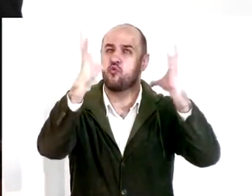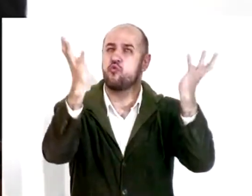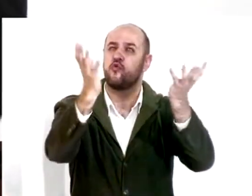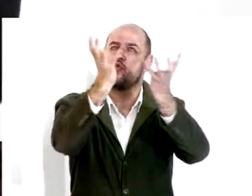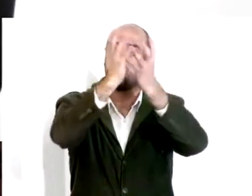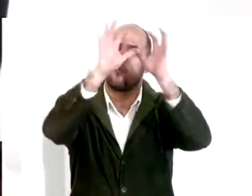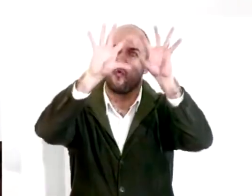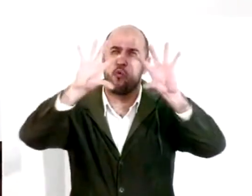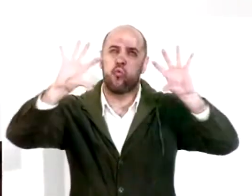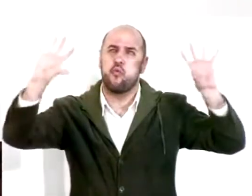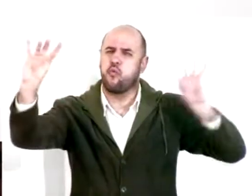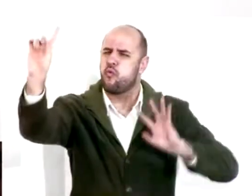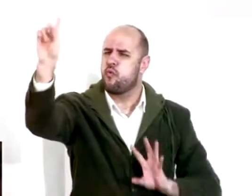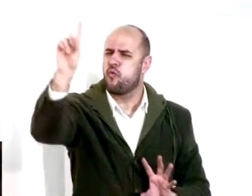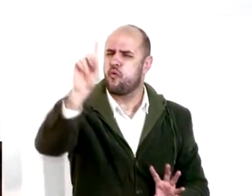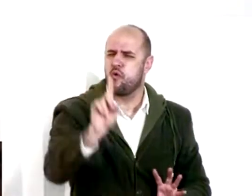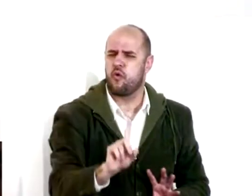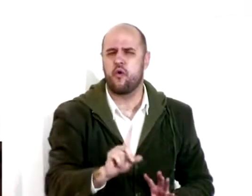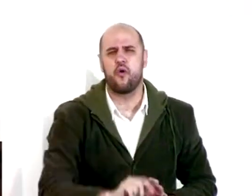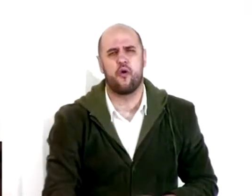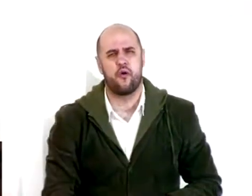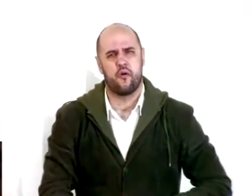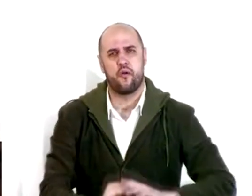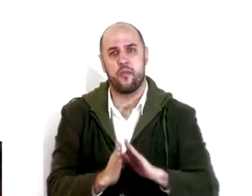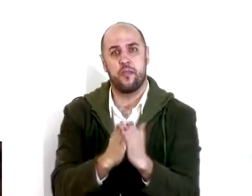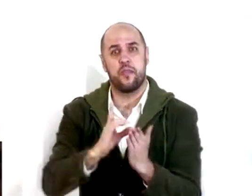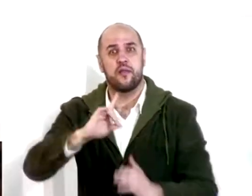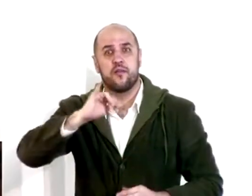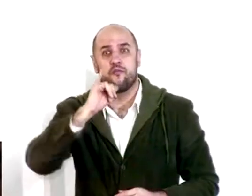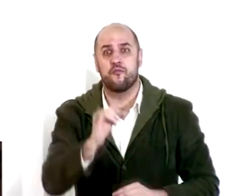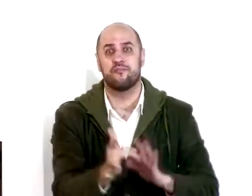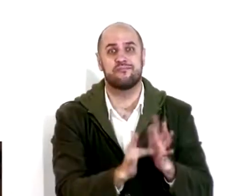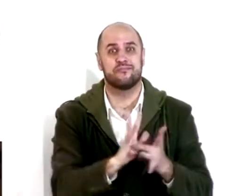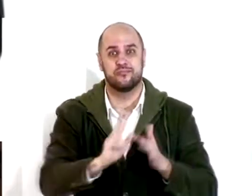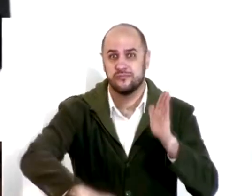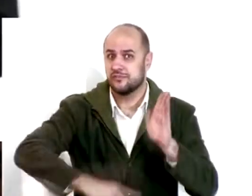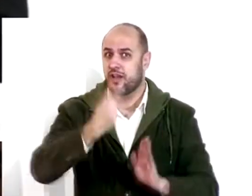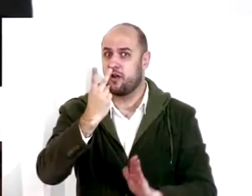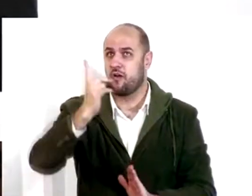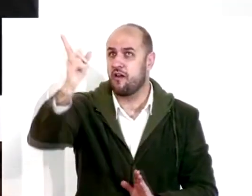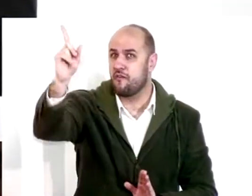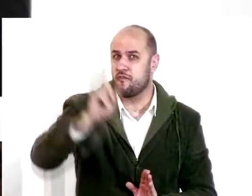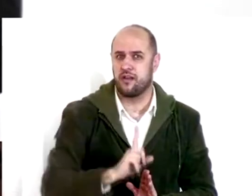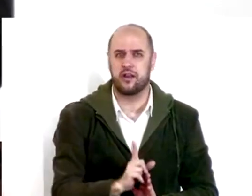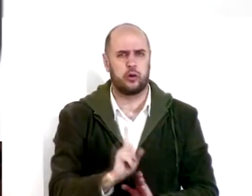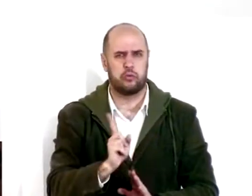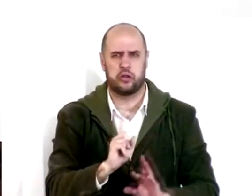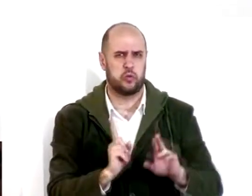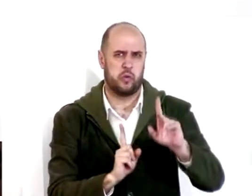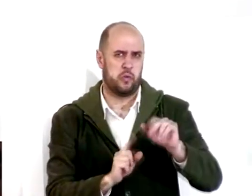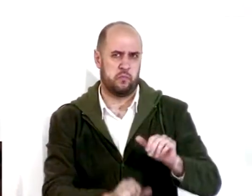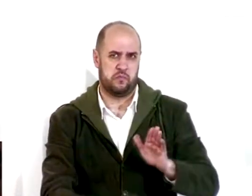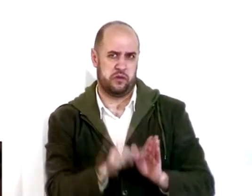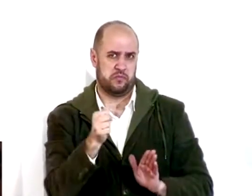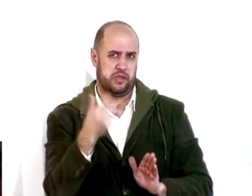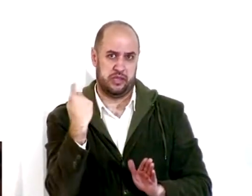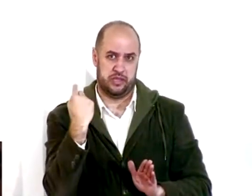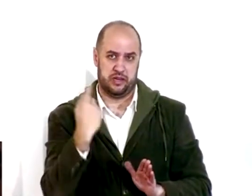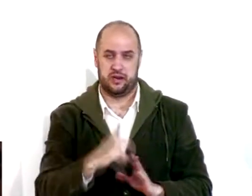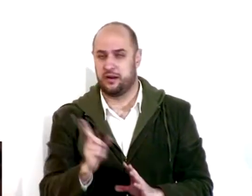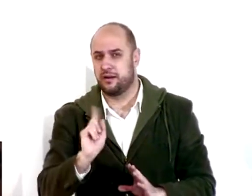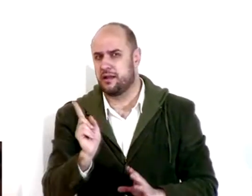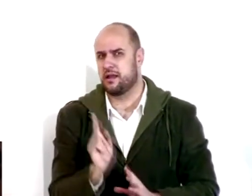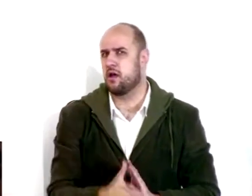A Escritura Sagrada nos fala que a segunda vinda de Cristo não será como a primeira. Ele não